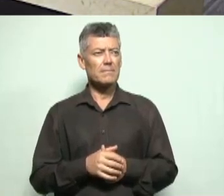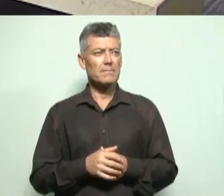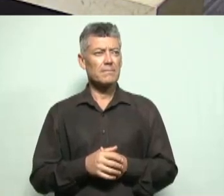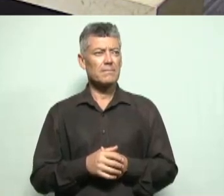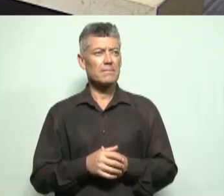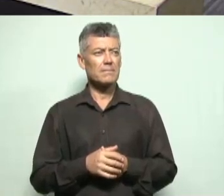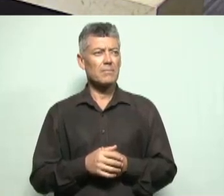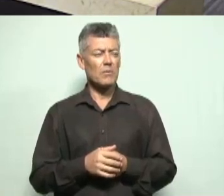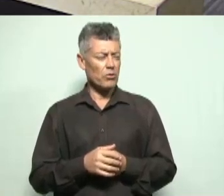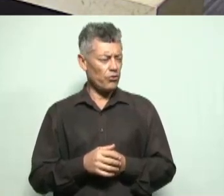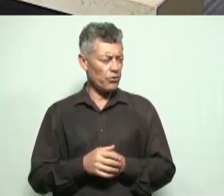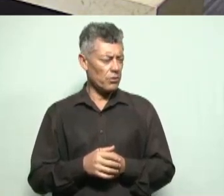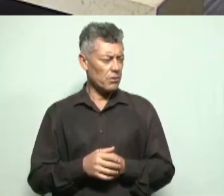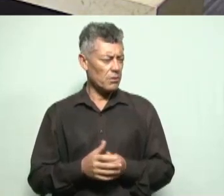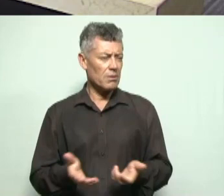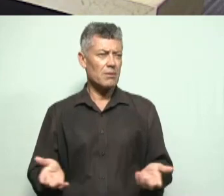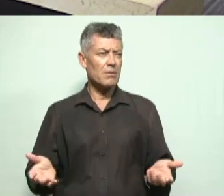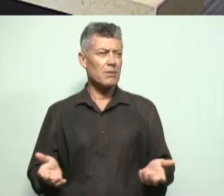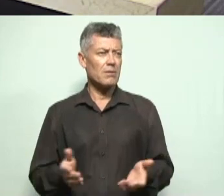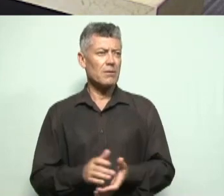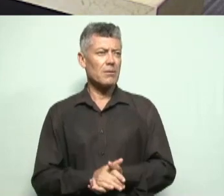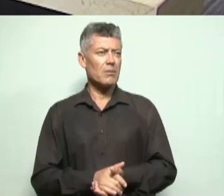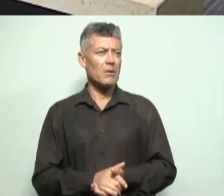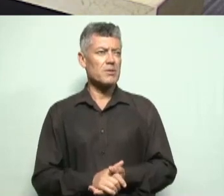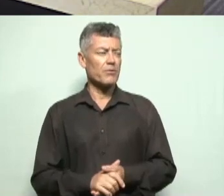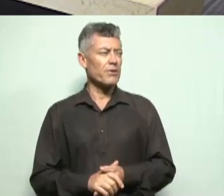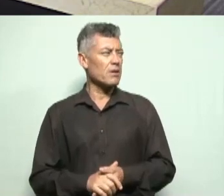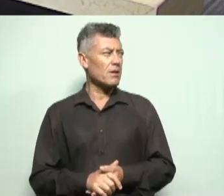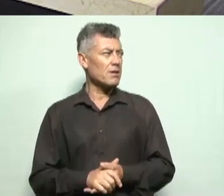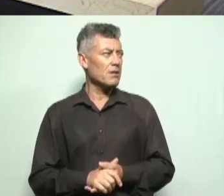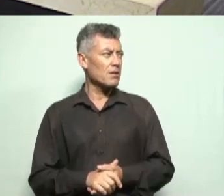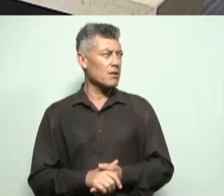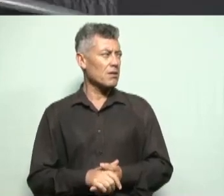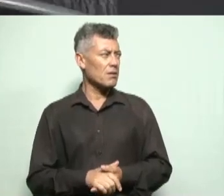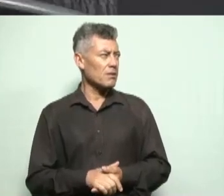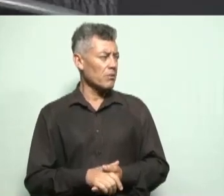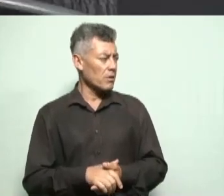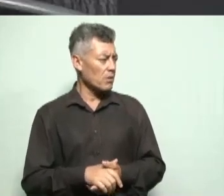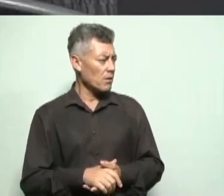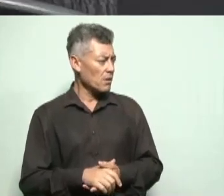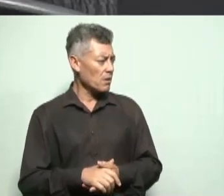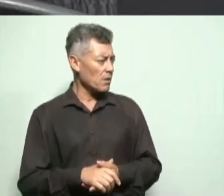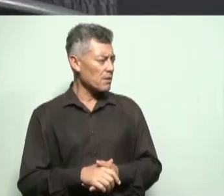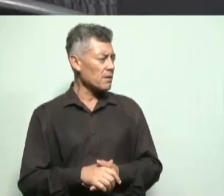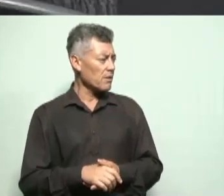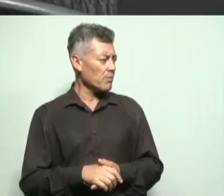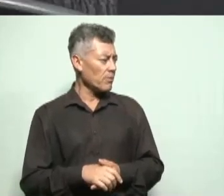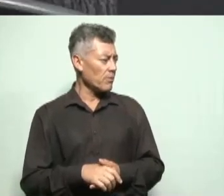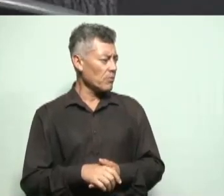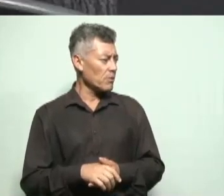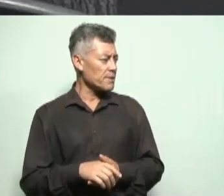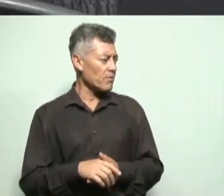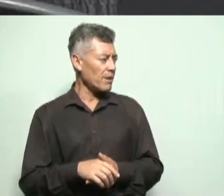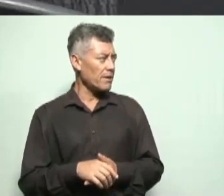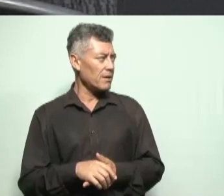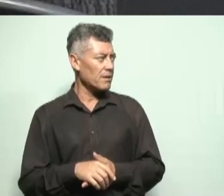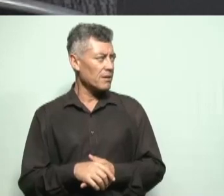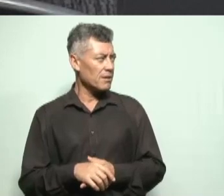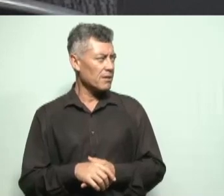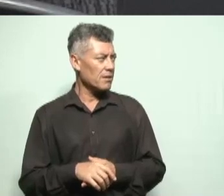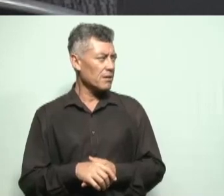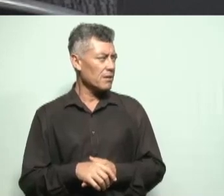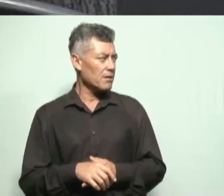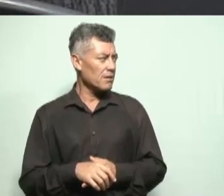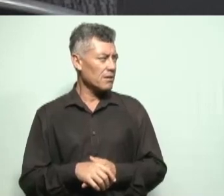vereador Bispo, para discutir. É, parabenizar o vereador Robson Carvalho, dizer que tem um projeto de minha autoria aprovado nesta casa, que já é lei,